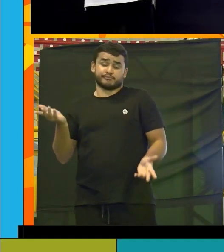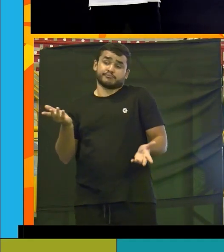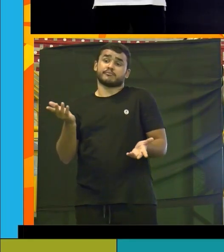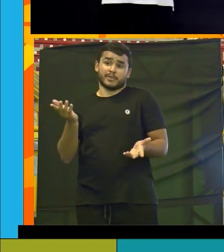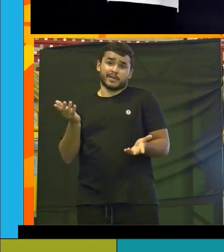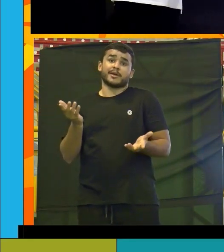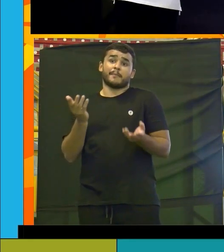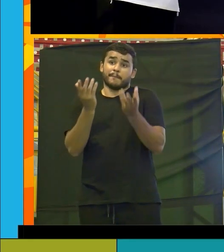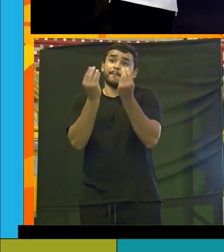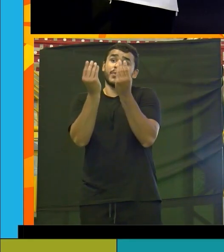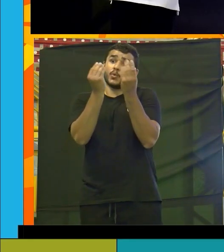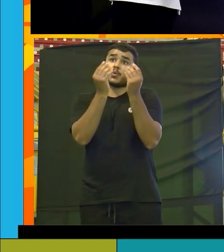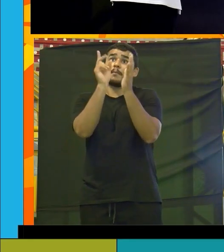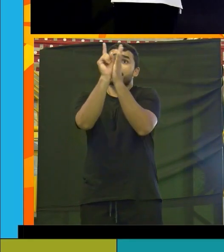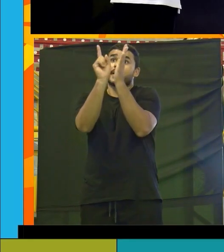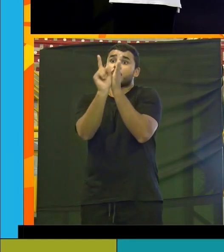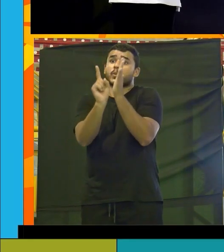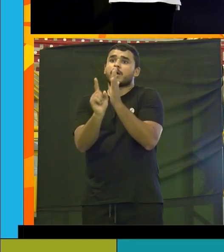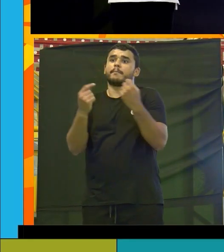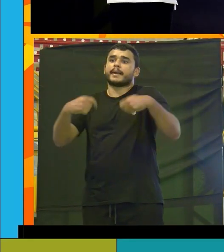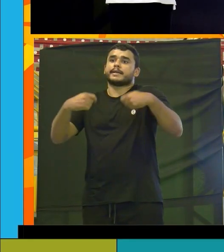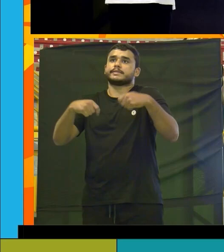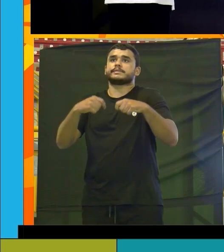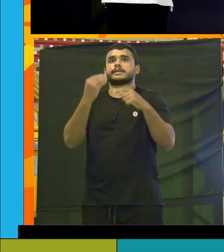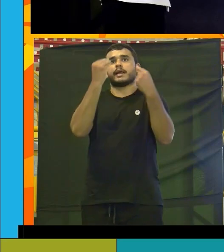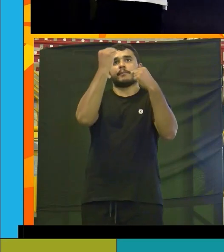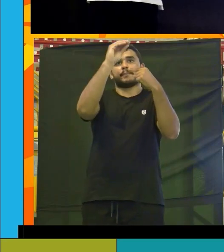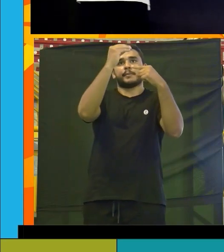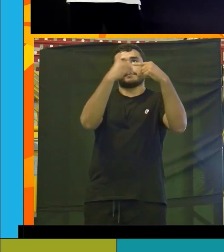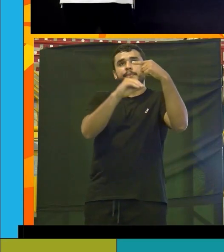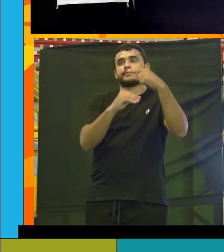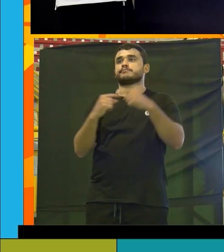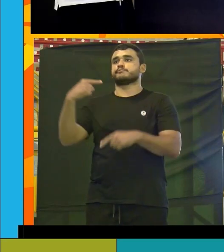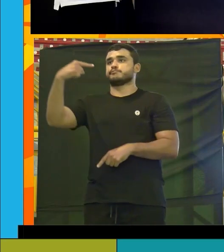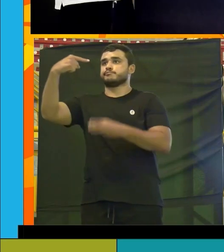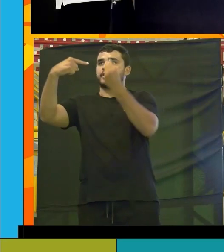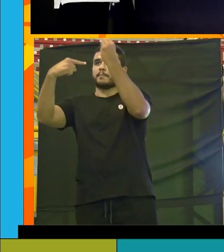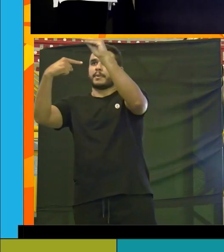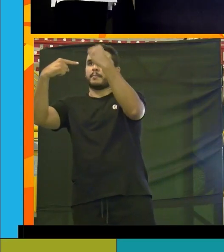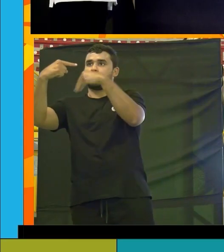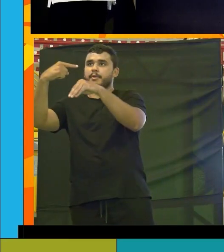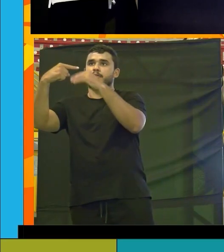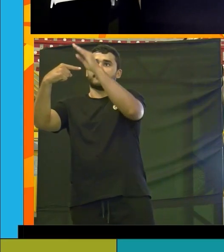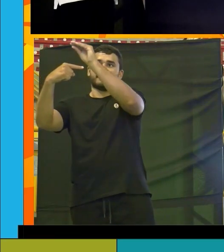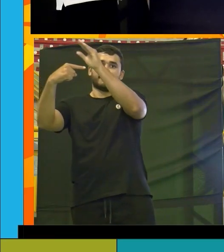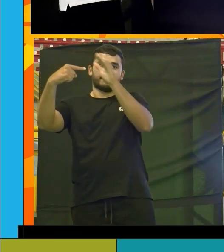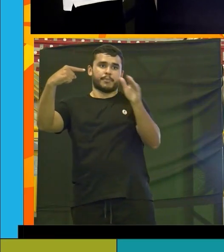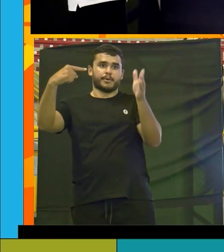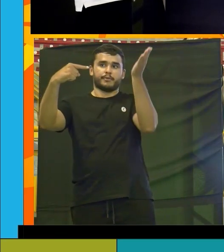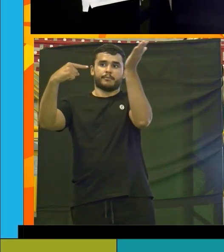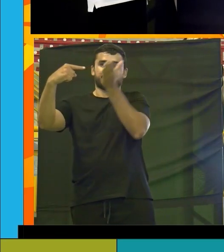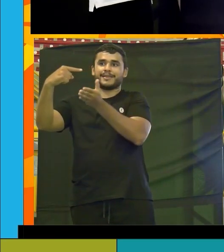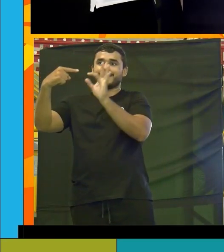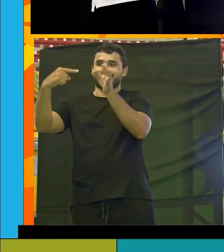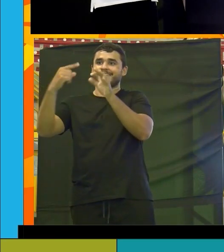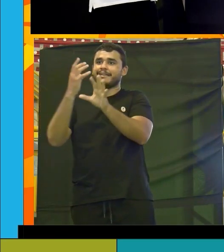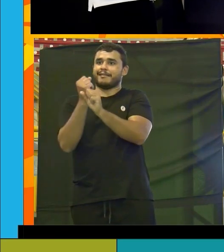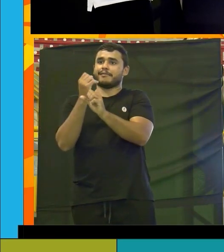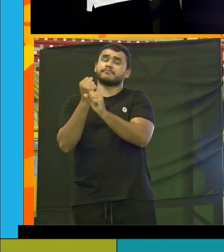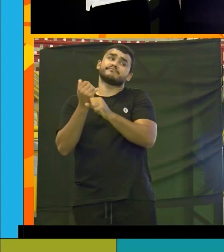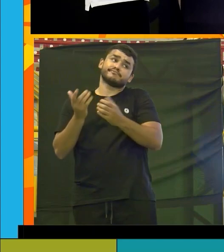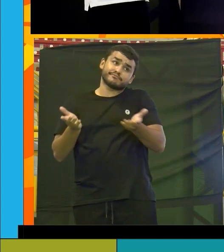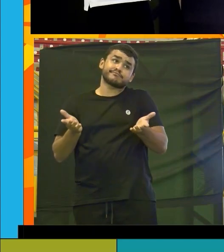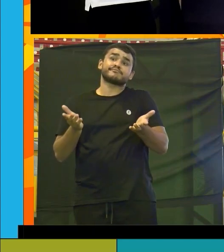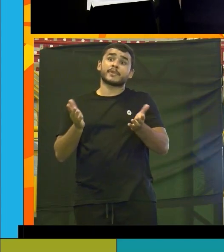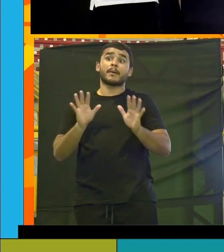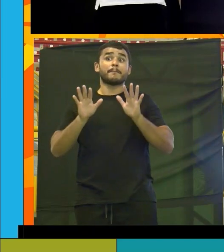eu tenho progressão geométrica, tá bom? Então, eu vou resolver essa questão, aquela questão da competência 5, que